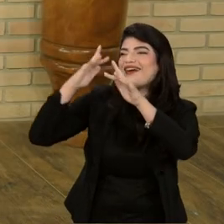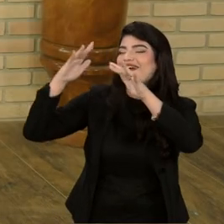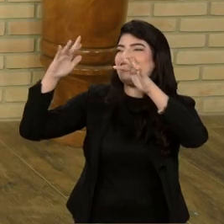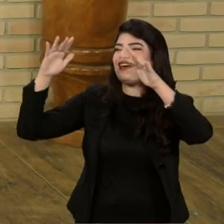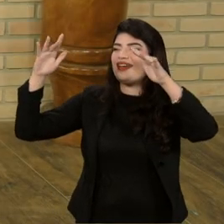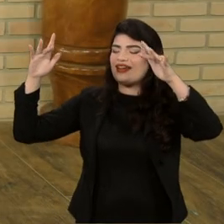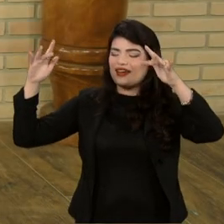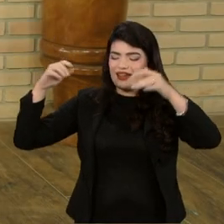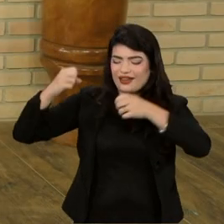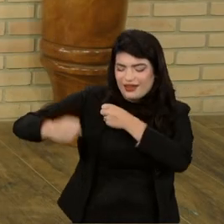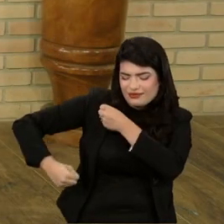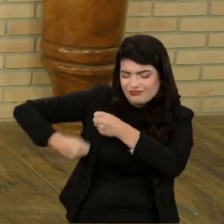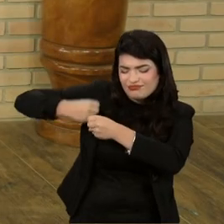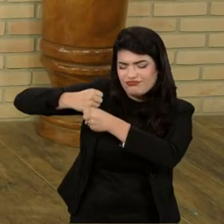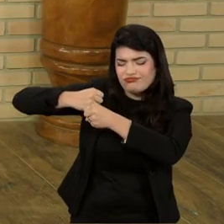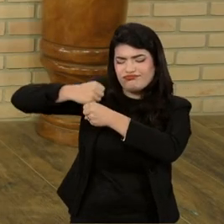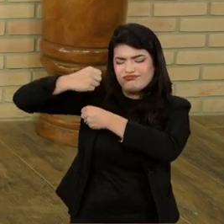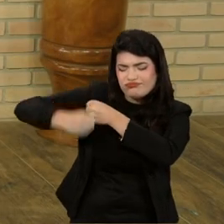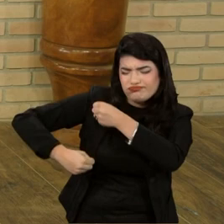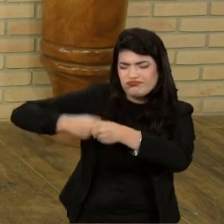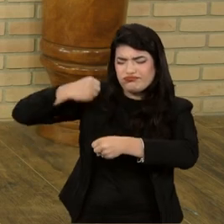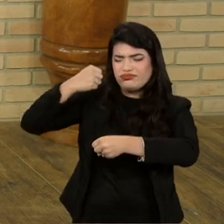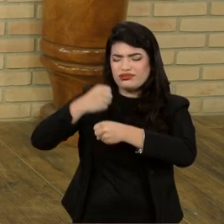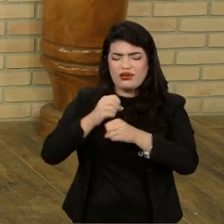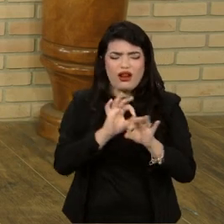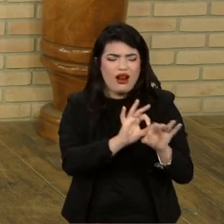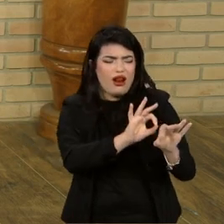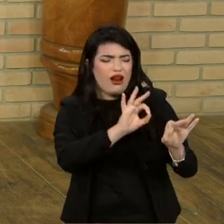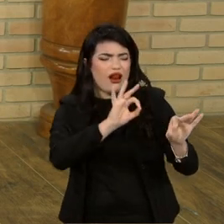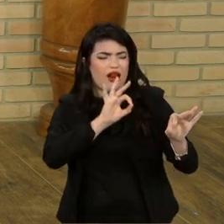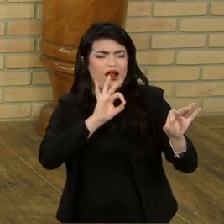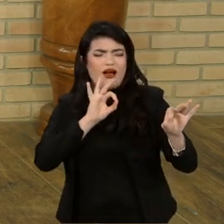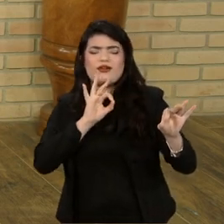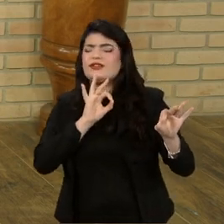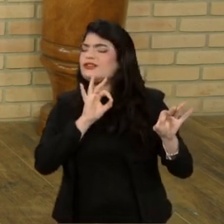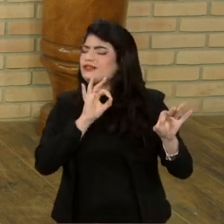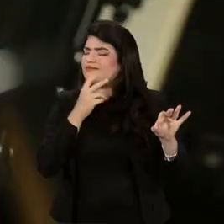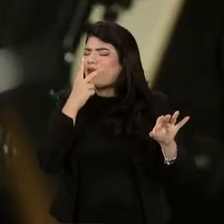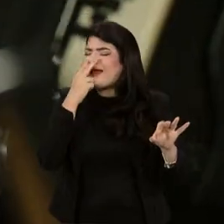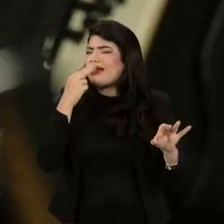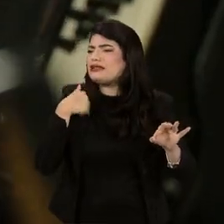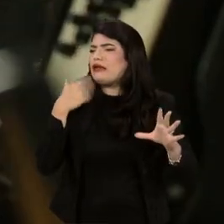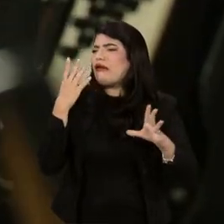Nos anos que fiquei distante, acho que morri.